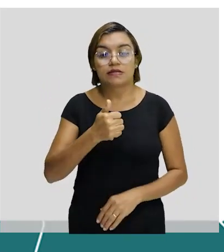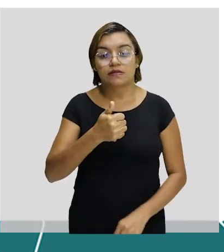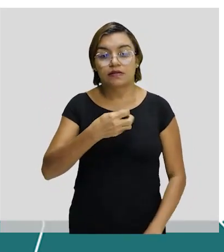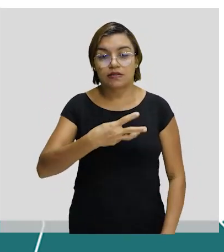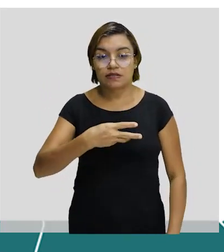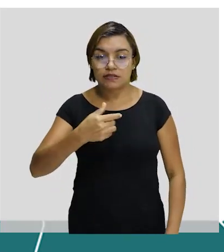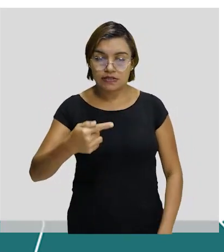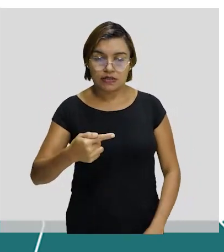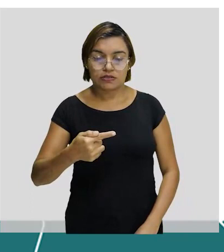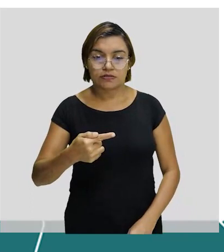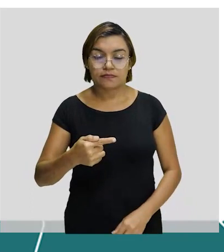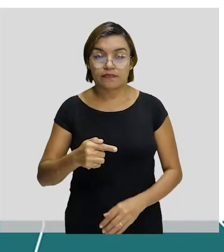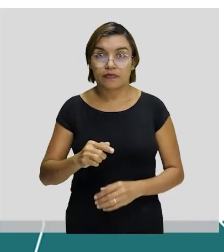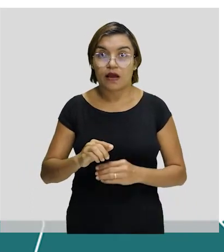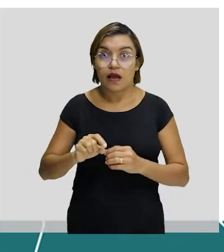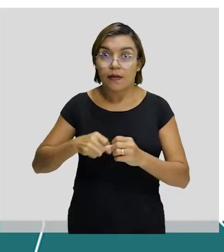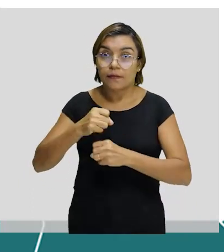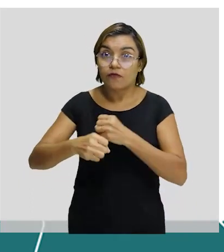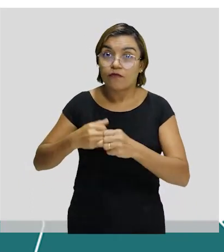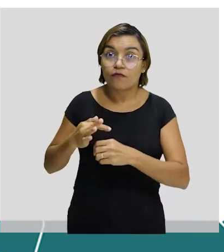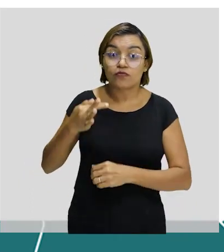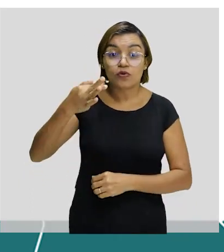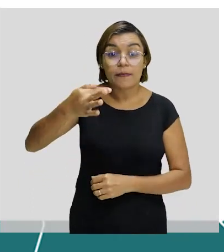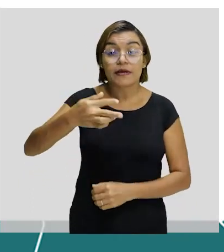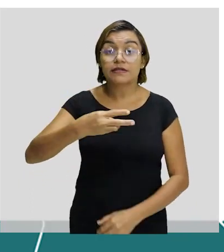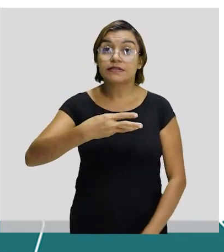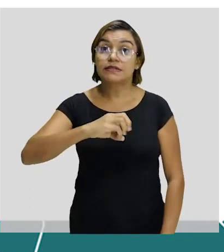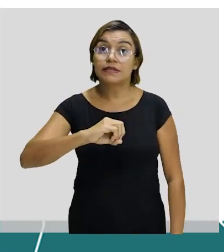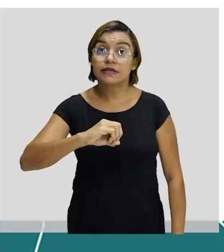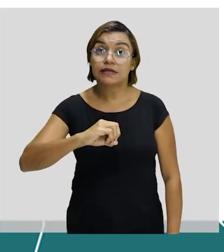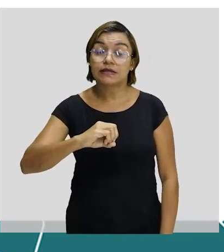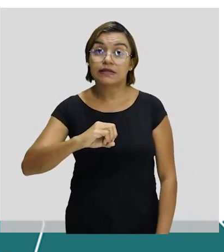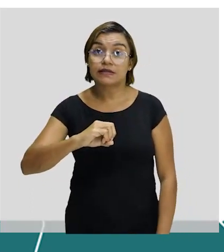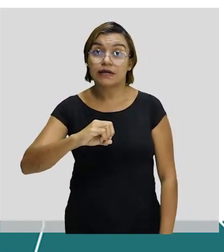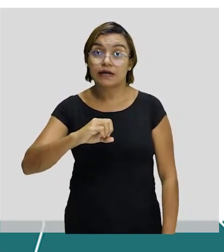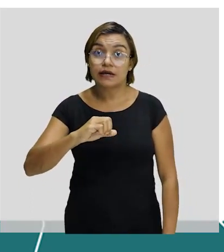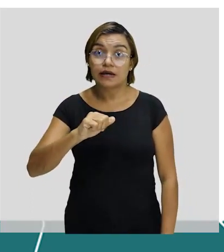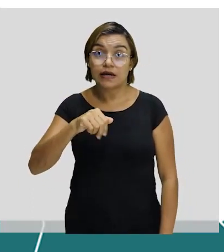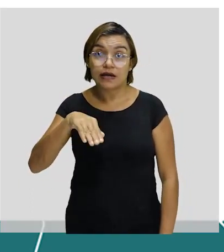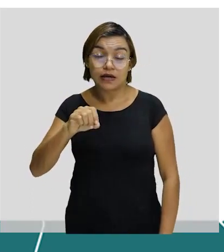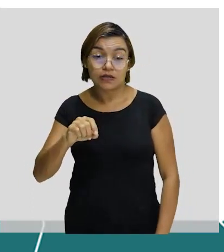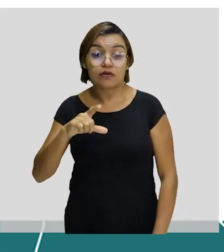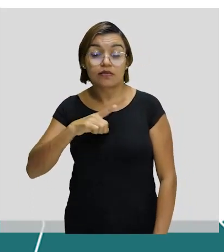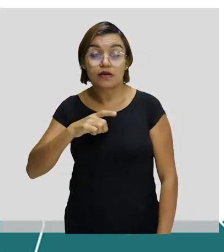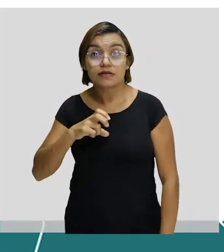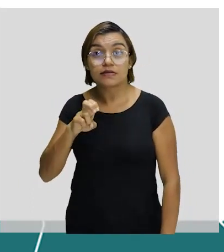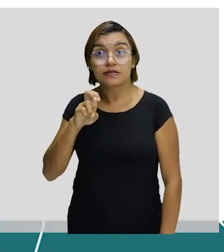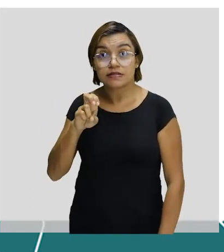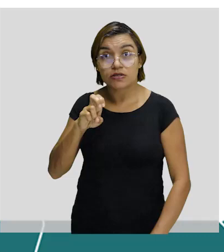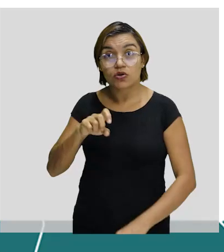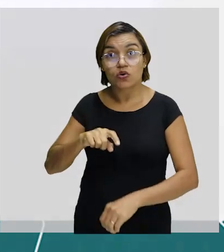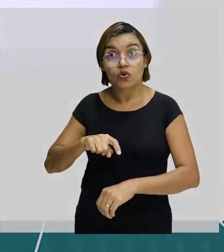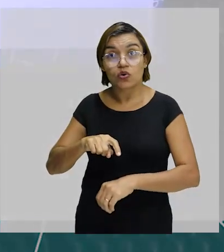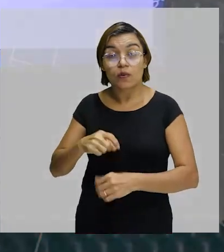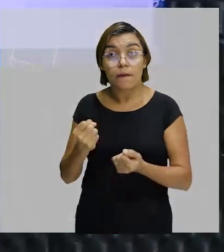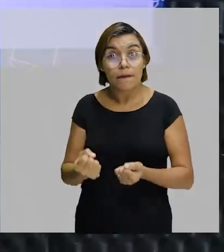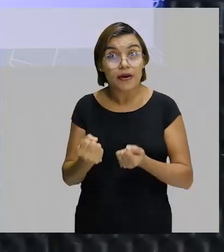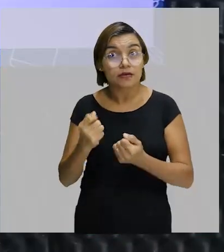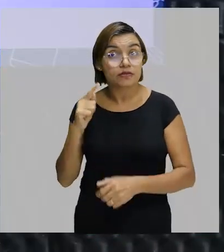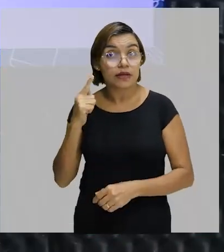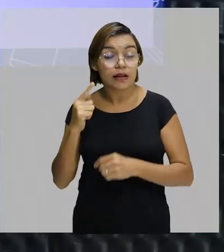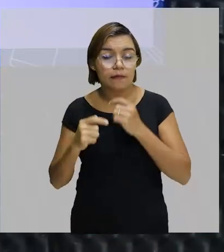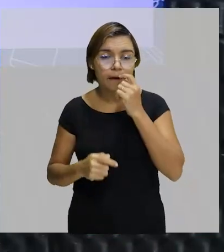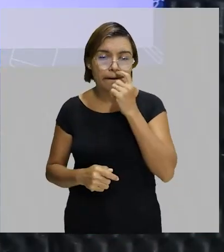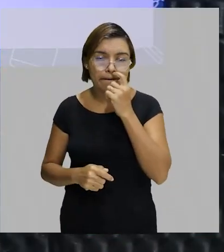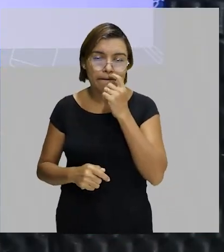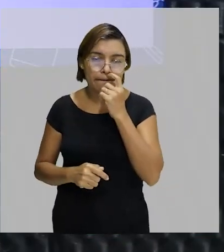hoje, daqui a 30 anos, eu vou ter 5 gramas. Vou ter a redução pela metade. E